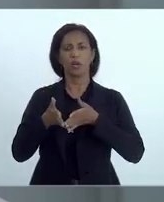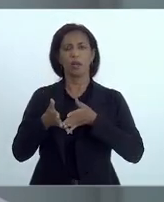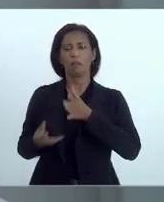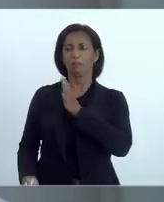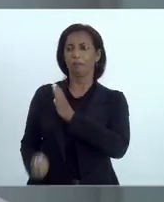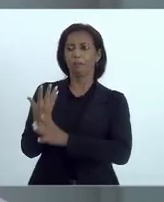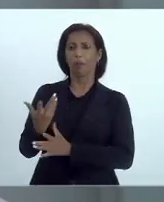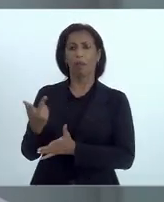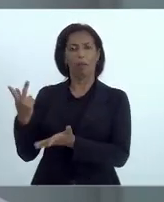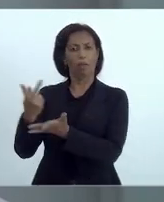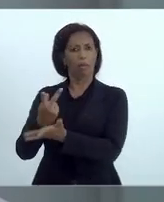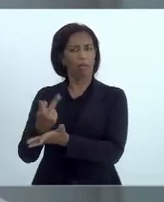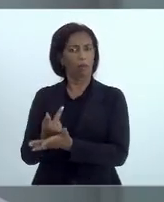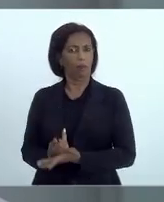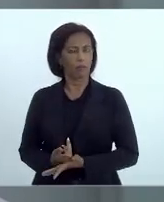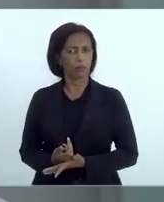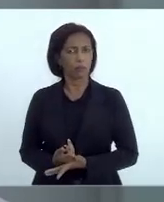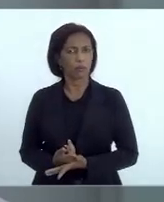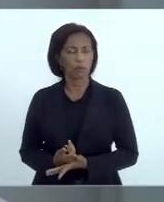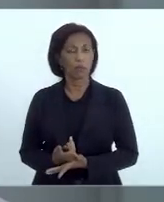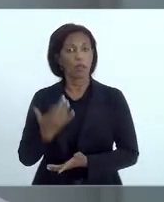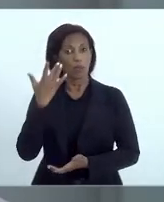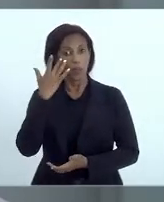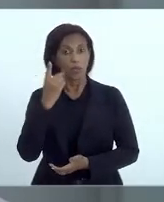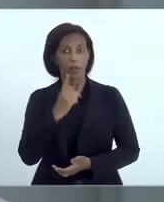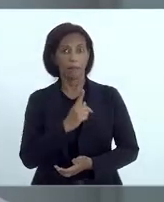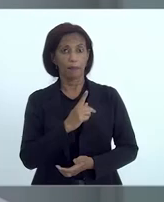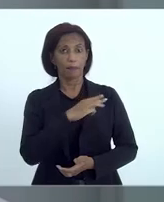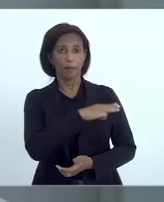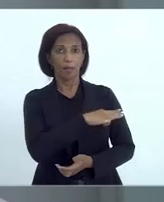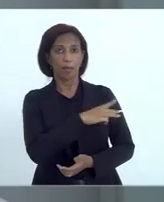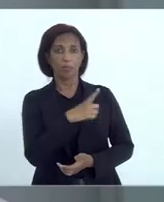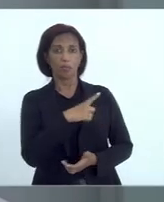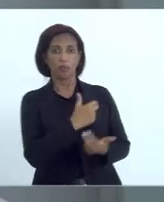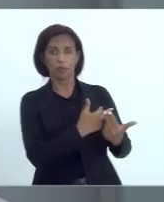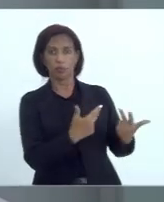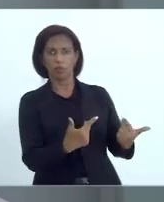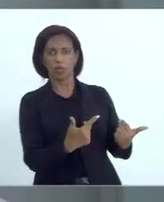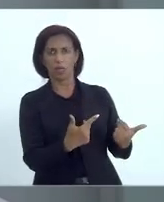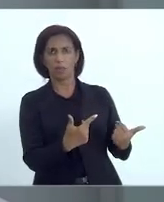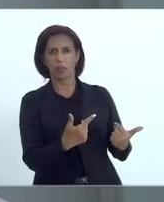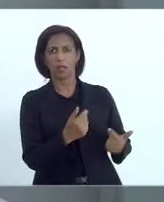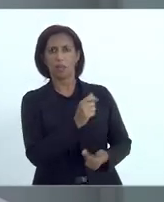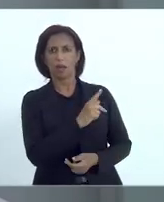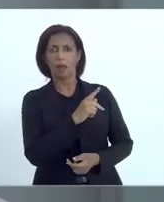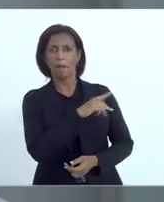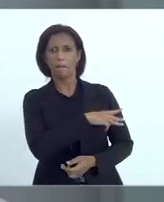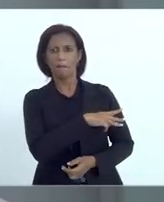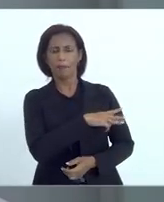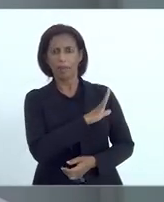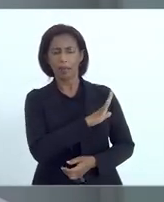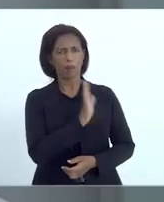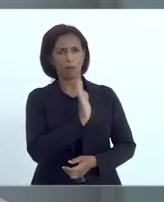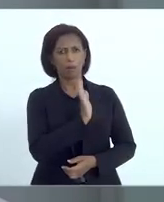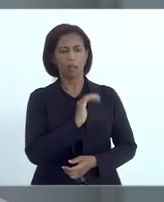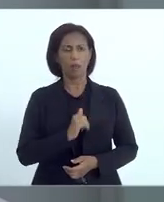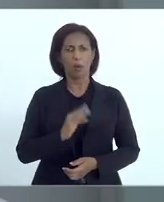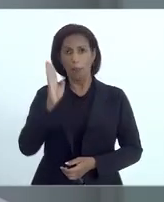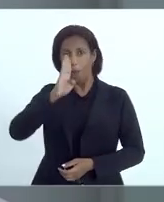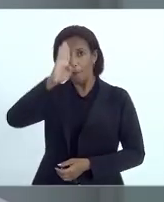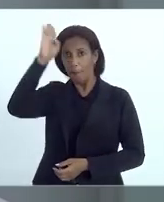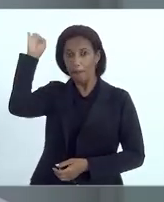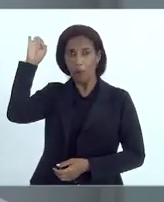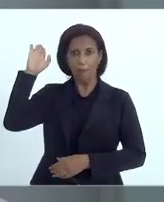Não é possível porque o que tem que eu achei que a PM estivesse coisa errada mas a pena não tem coisa errada não bombeiro infinitamente